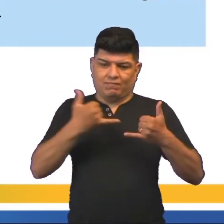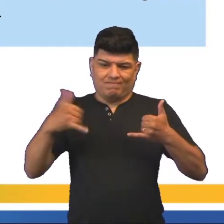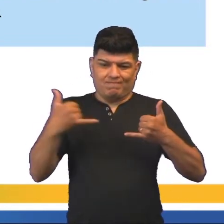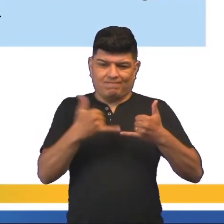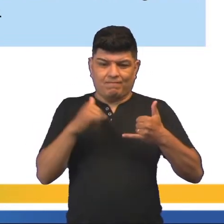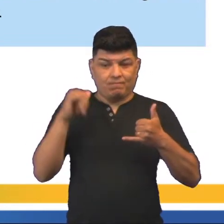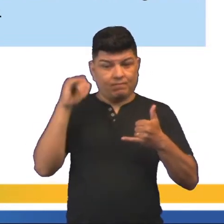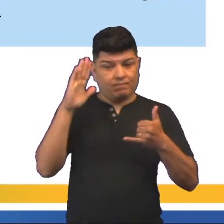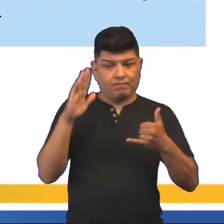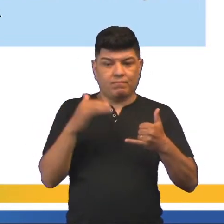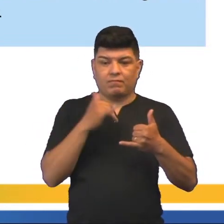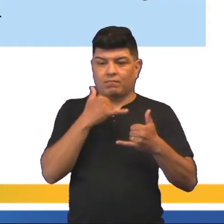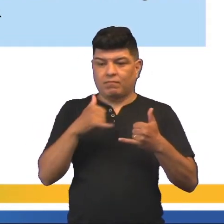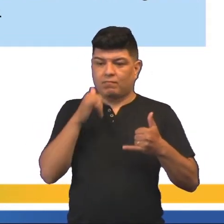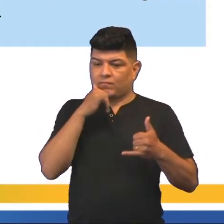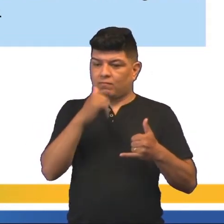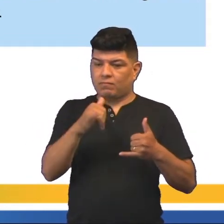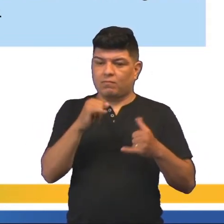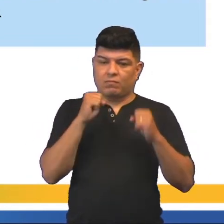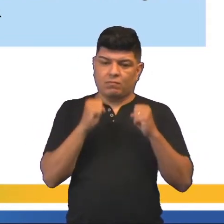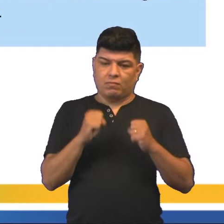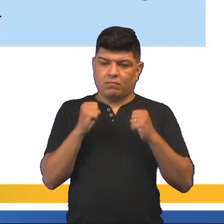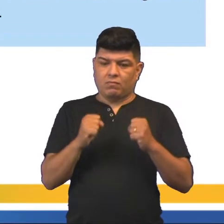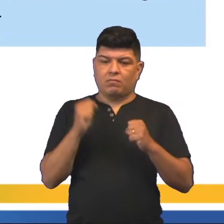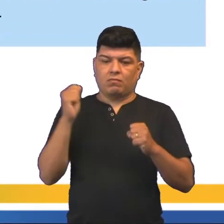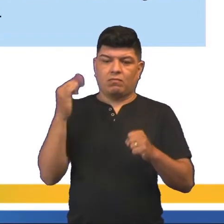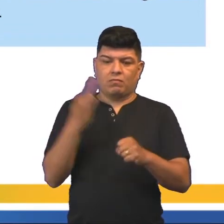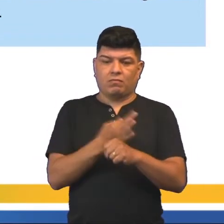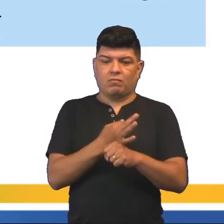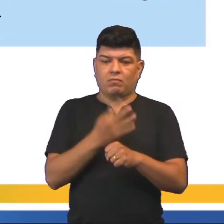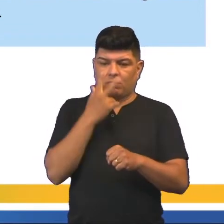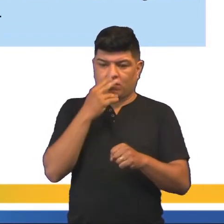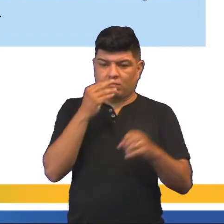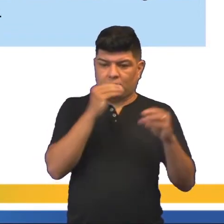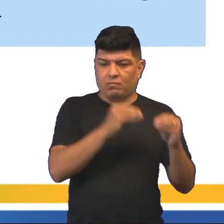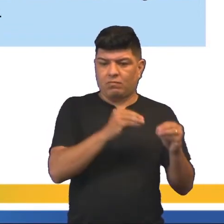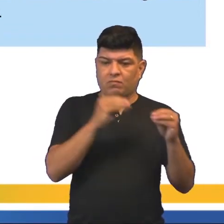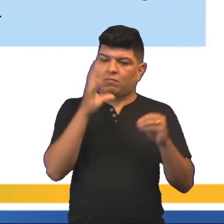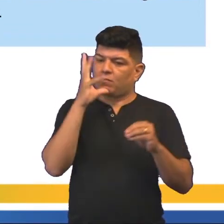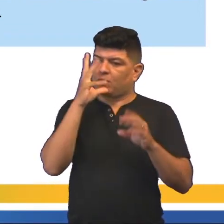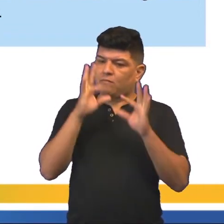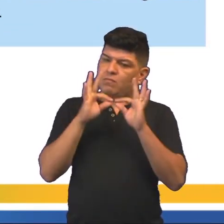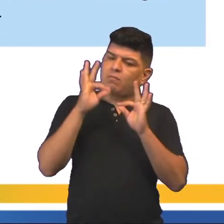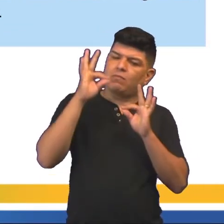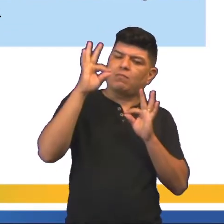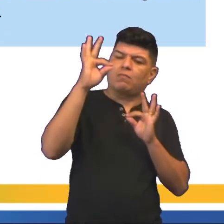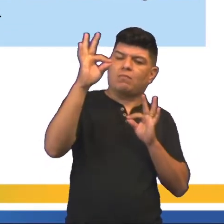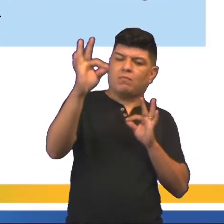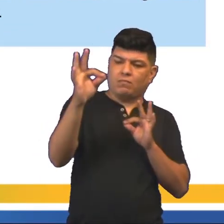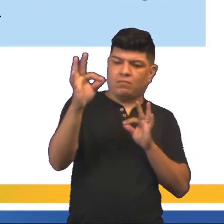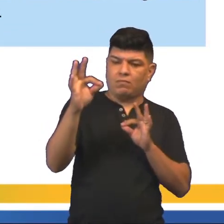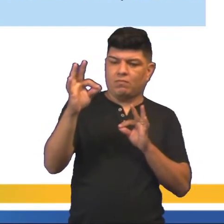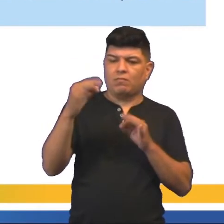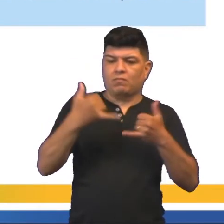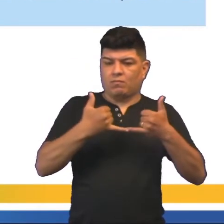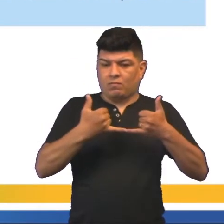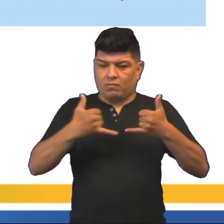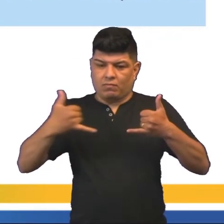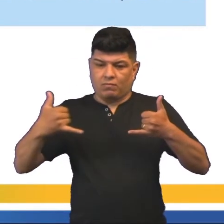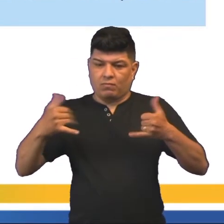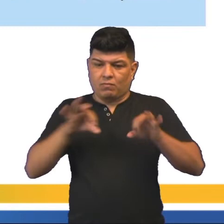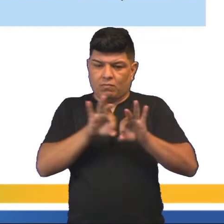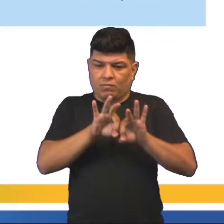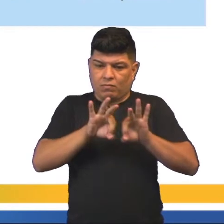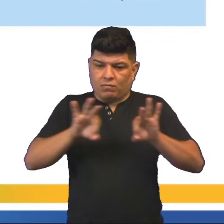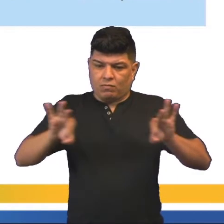elétrica para que a energia ela possa ter a capacidade de viajar por longa distância nos grossos cabos da linha de